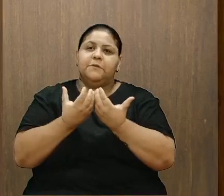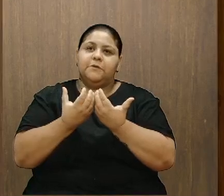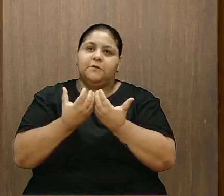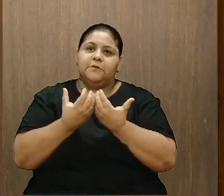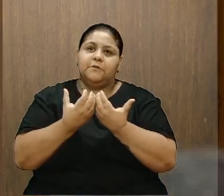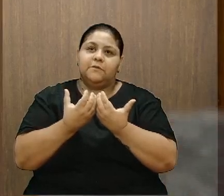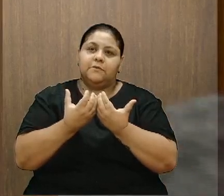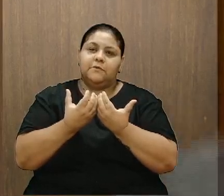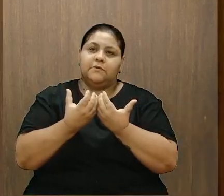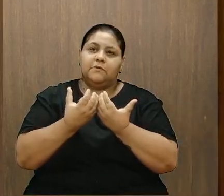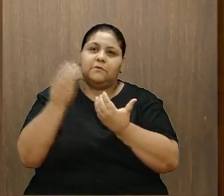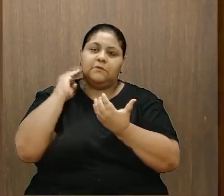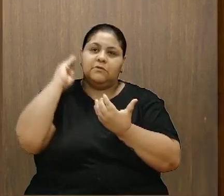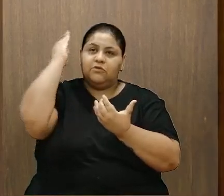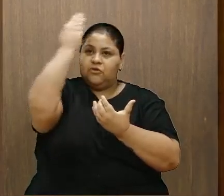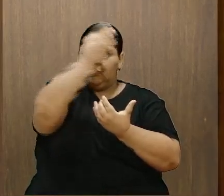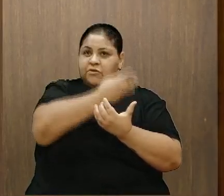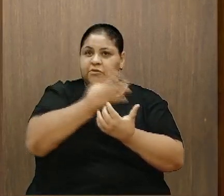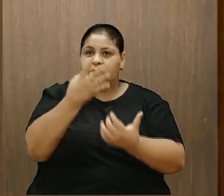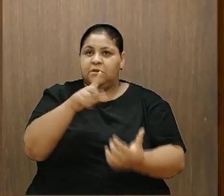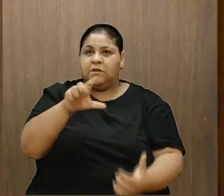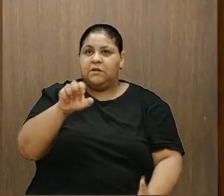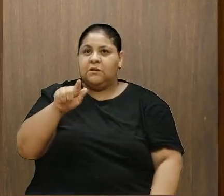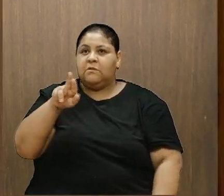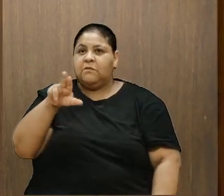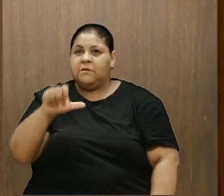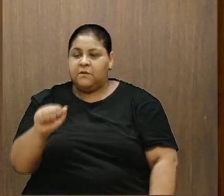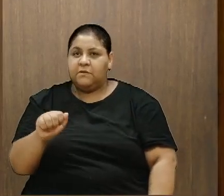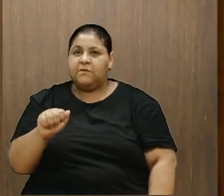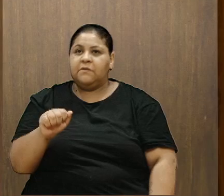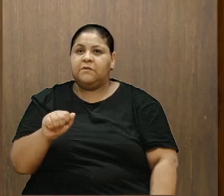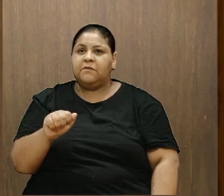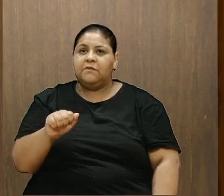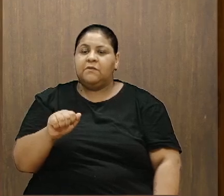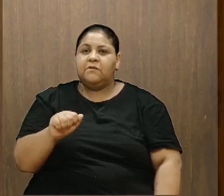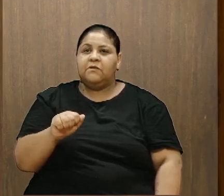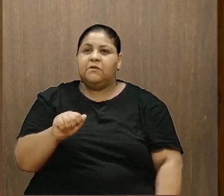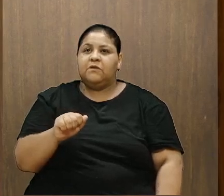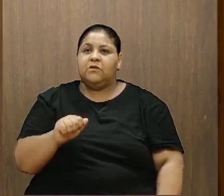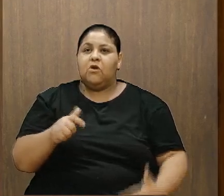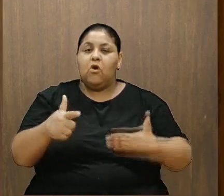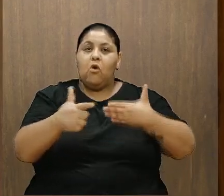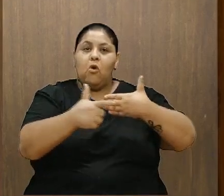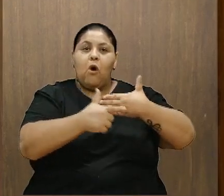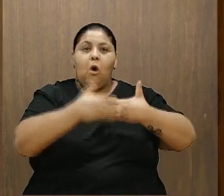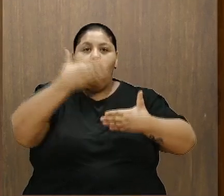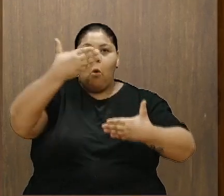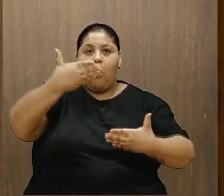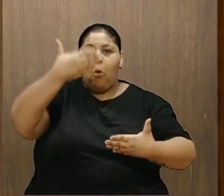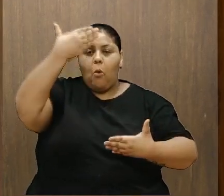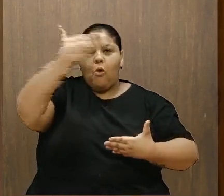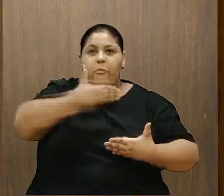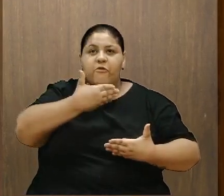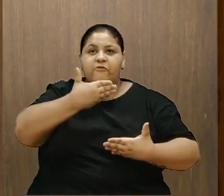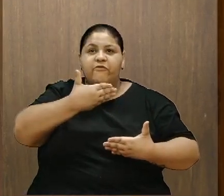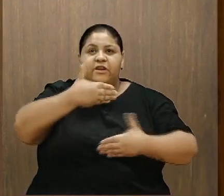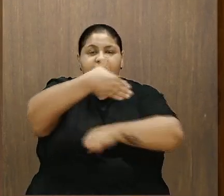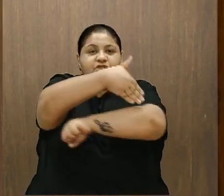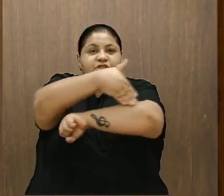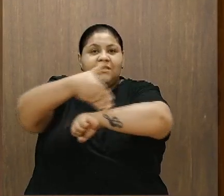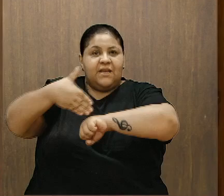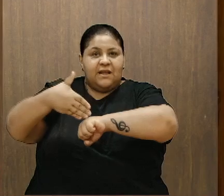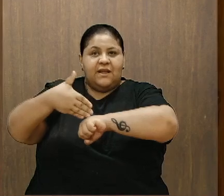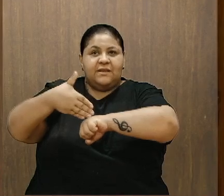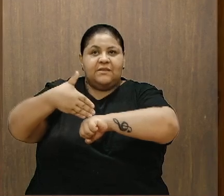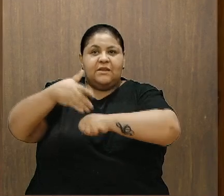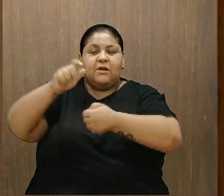São João da Quarta Alegre, em Galópolis, é a questão do comprovante de endereço para realização de matrícula. A gente verifica que há vagas